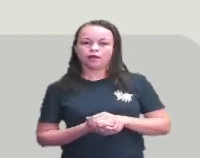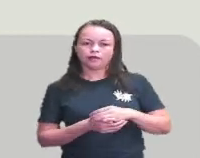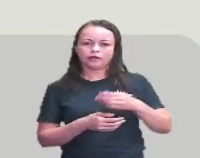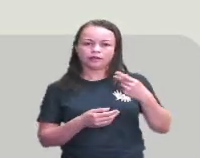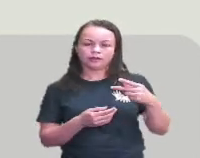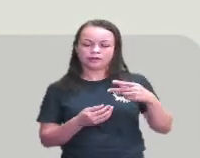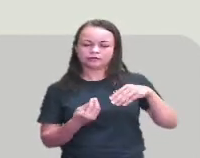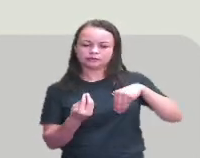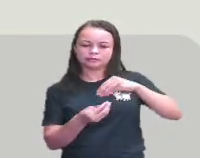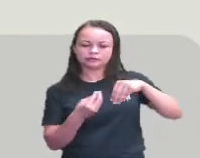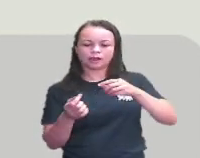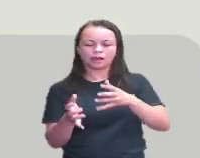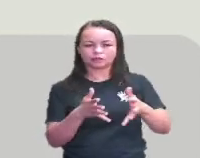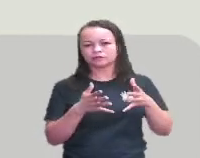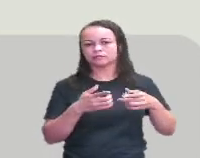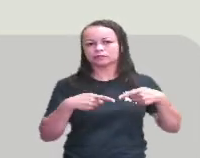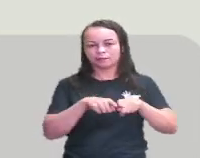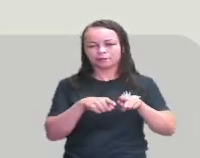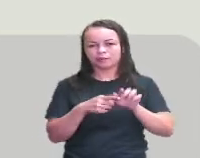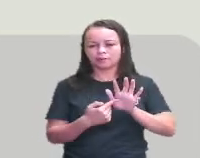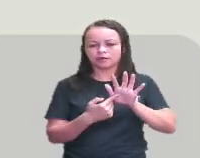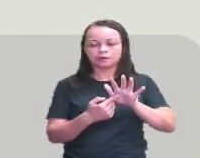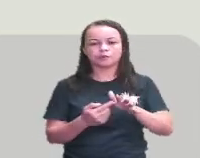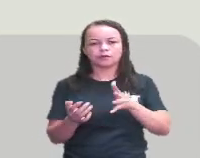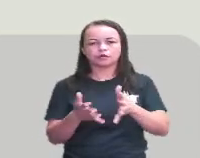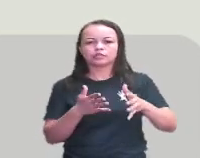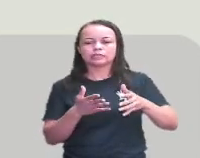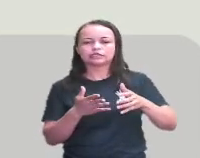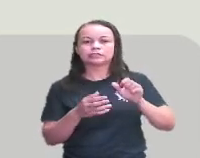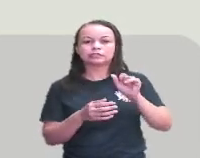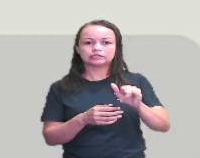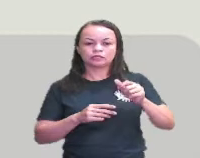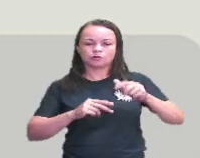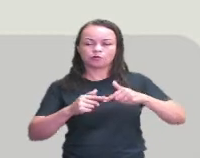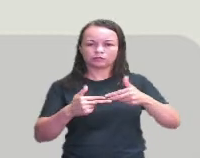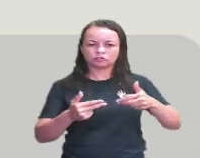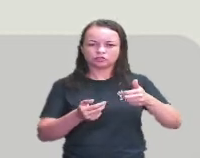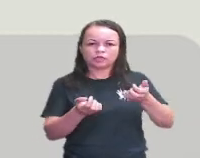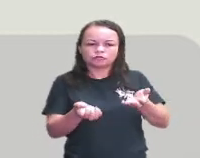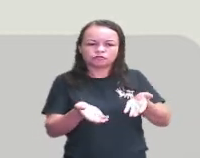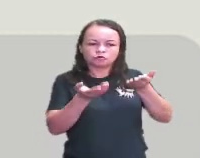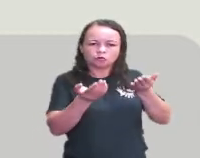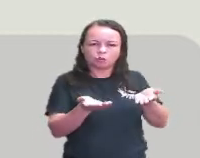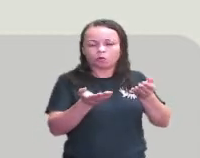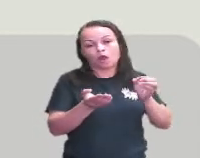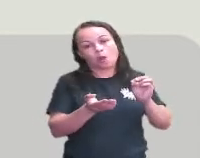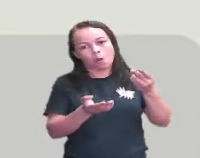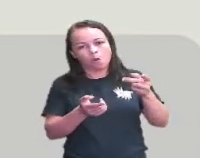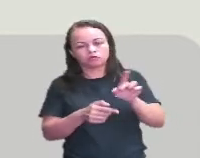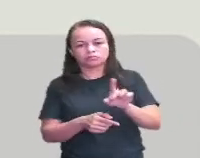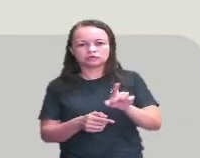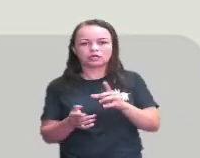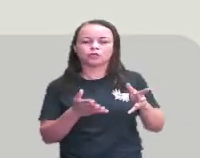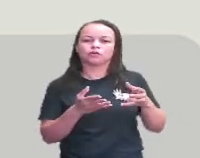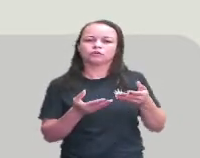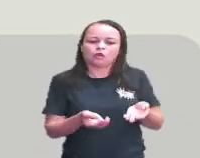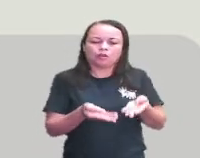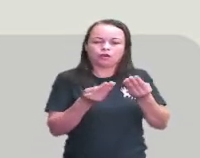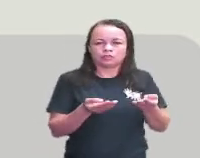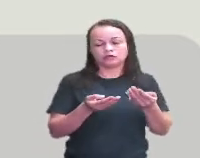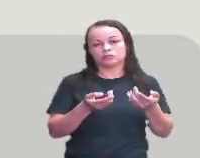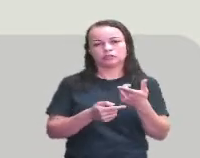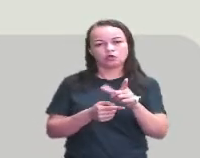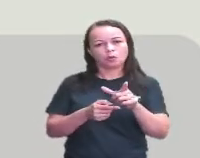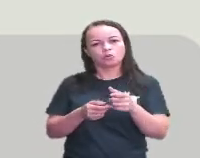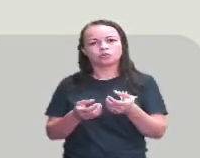muito utilizada para determinar se um objeto flutuará ou não, pois corpos de menor densidade flutuam sobre outros